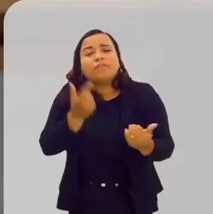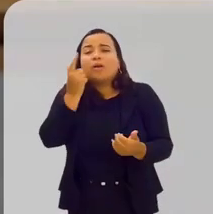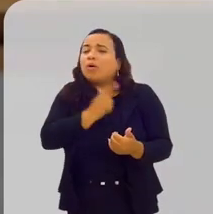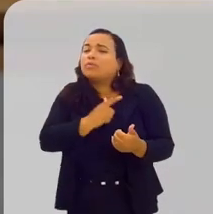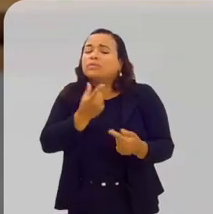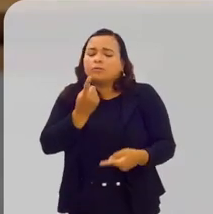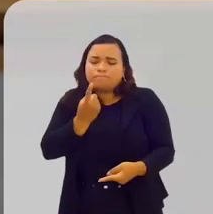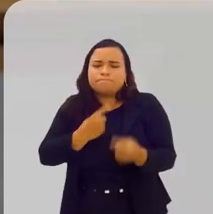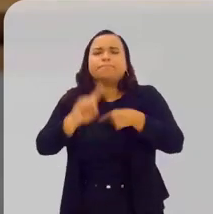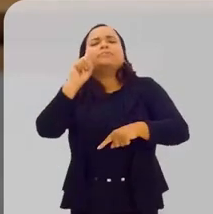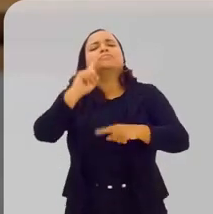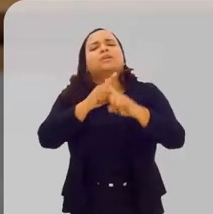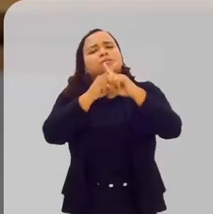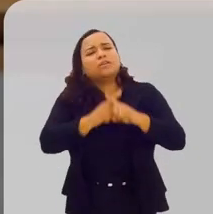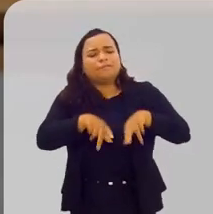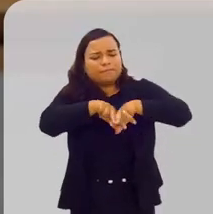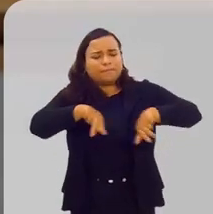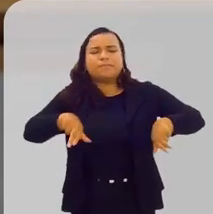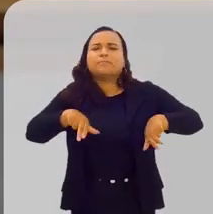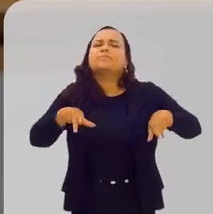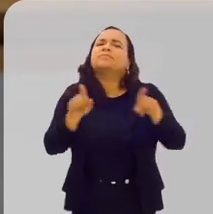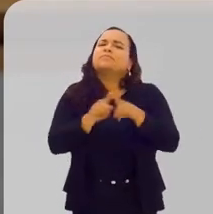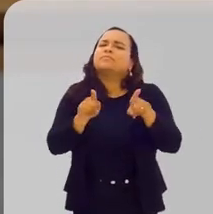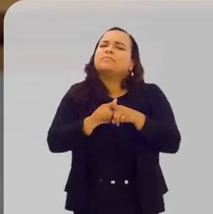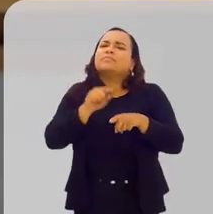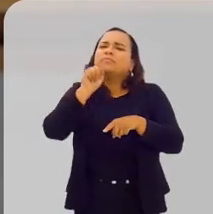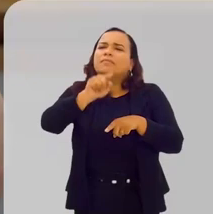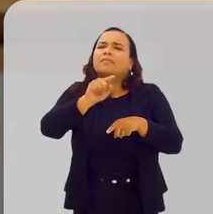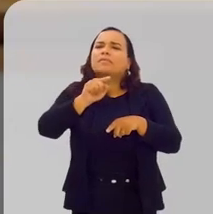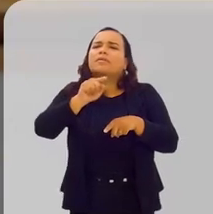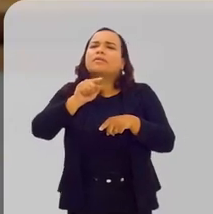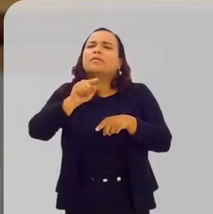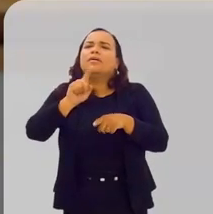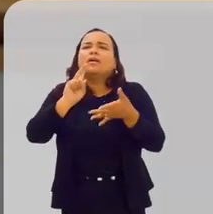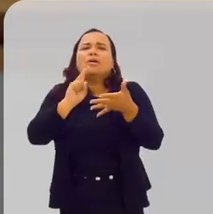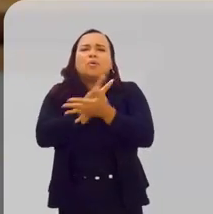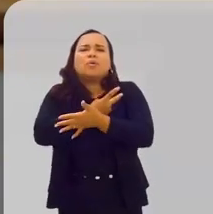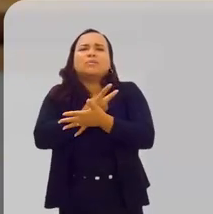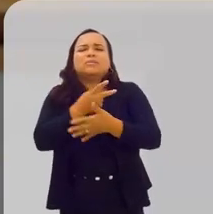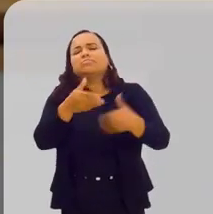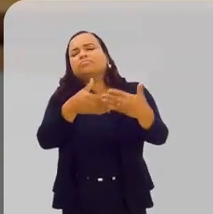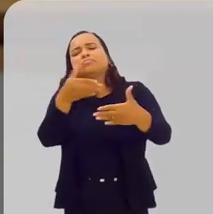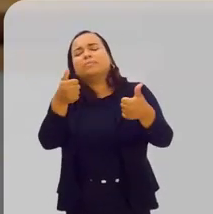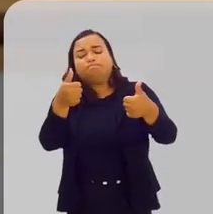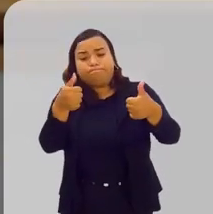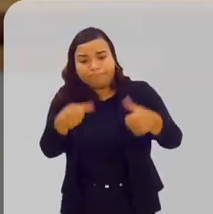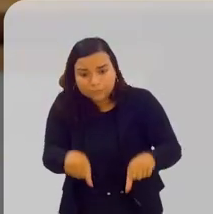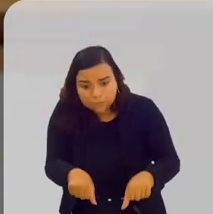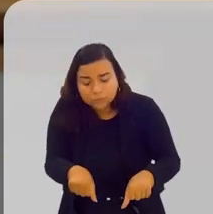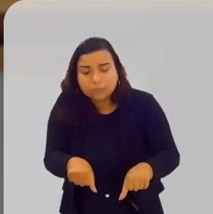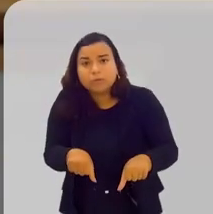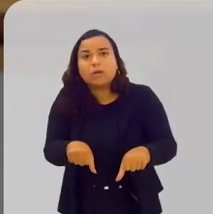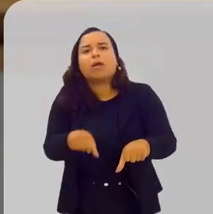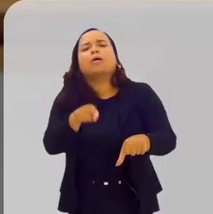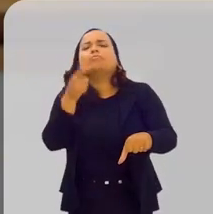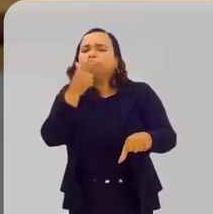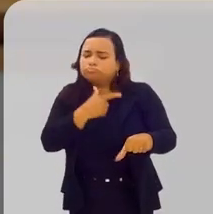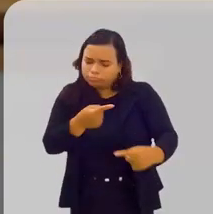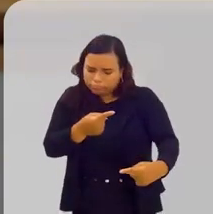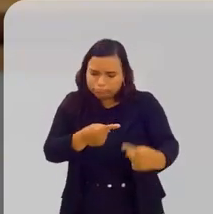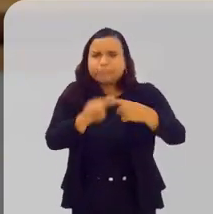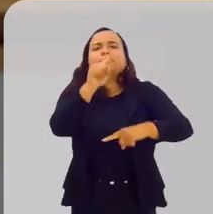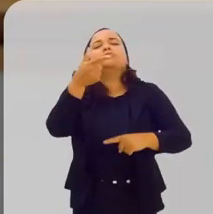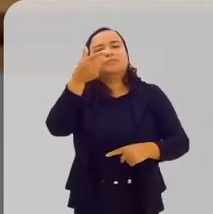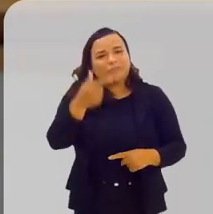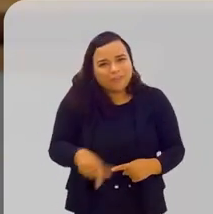novo conseguiu superar Um Desafio e quando você efetivamente caiu mais lá na frente e também